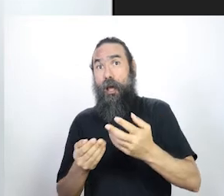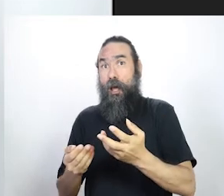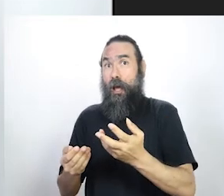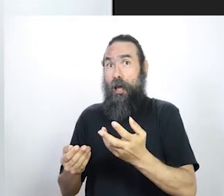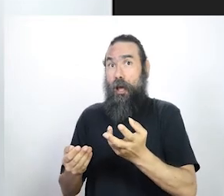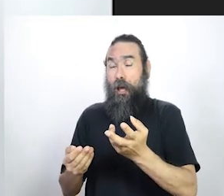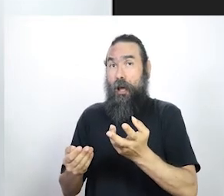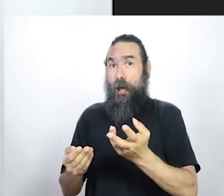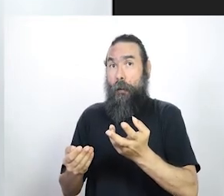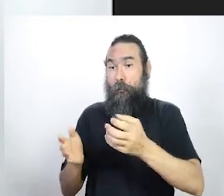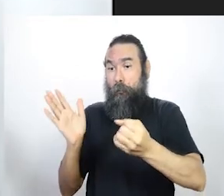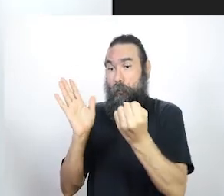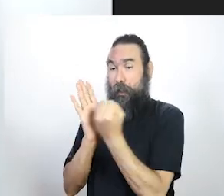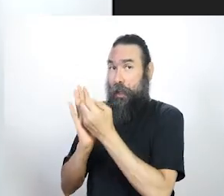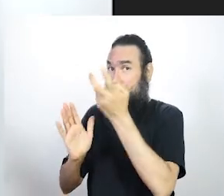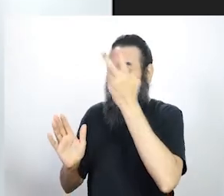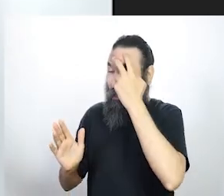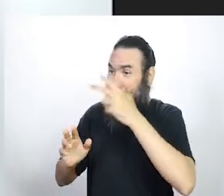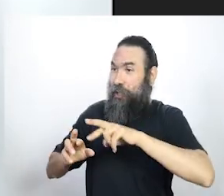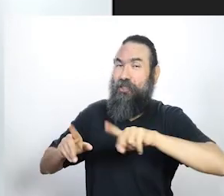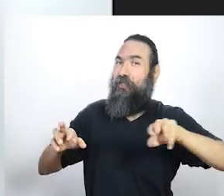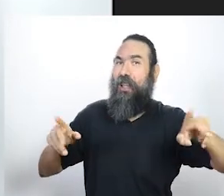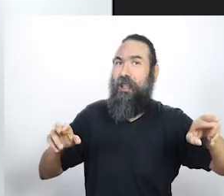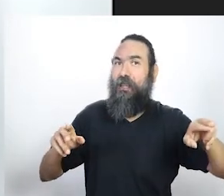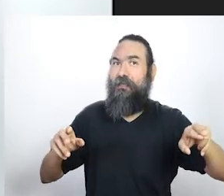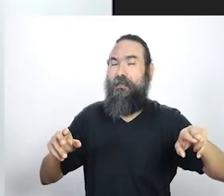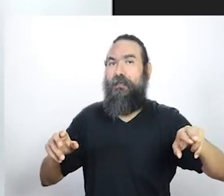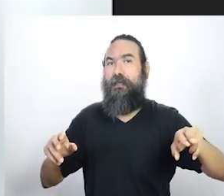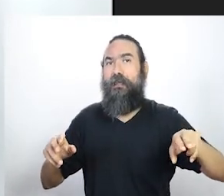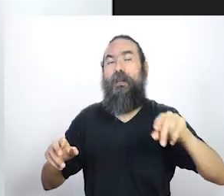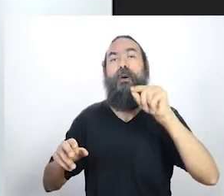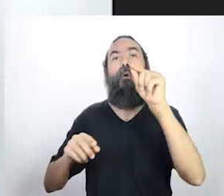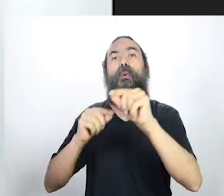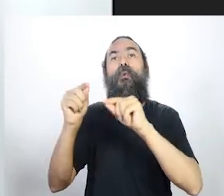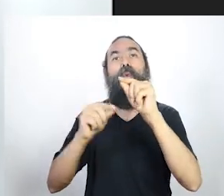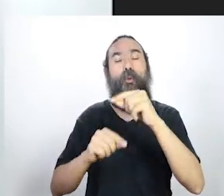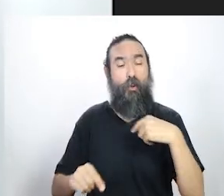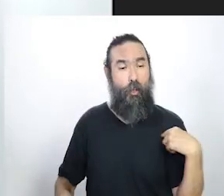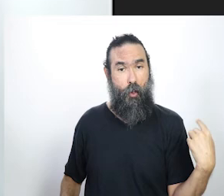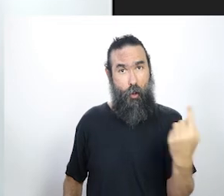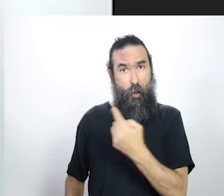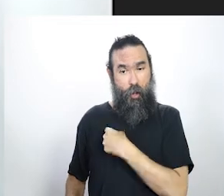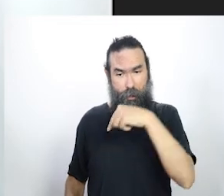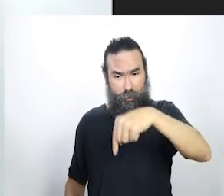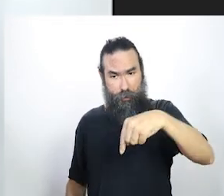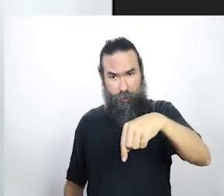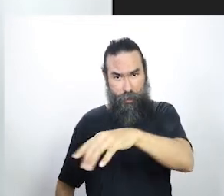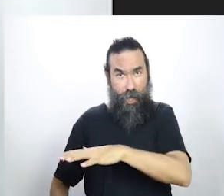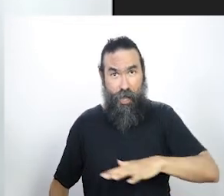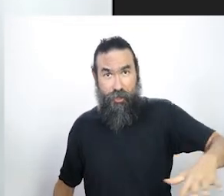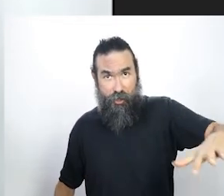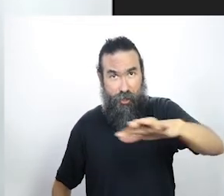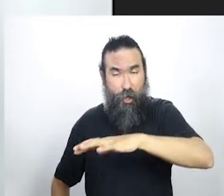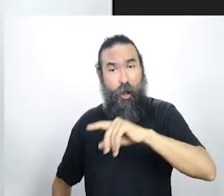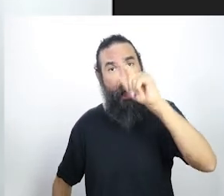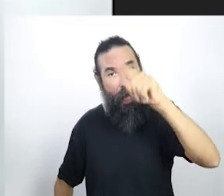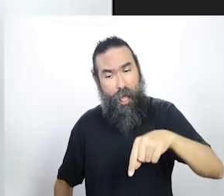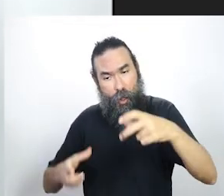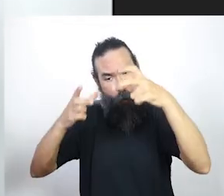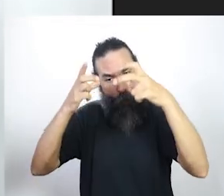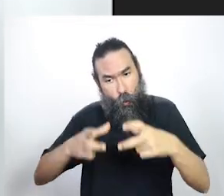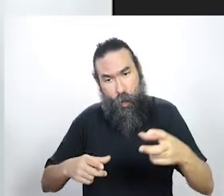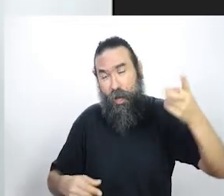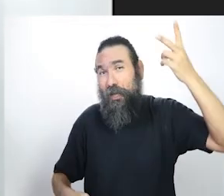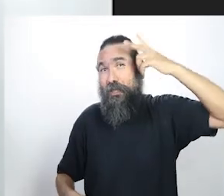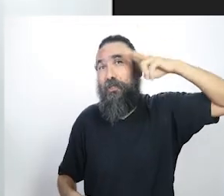gente debater além disso, além dos prédios, né? Por exemplo, a nossa região aí, ela é uma região histórica,